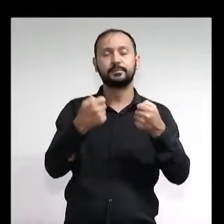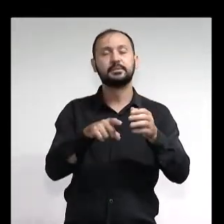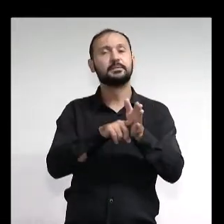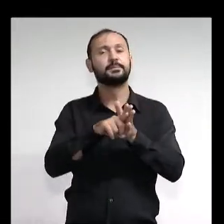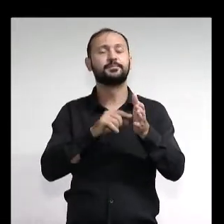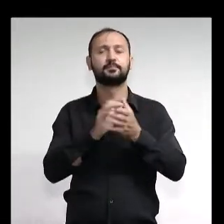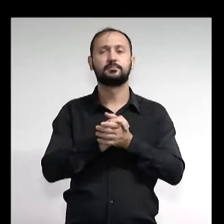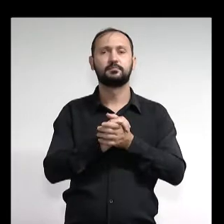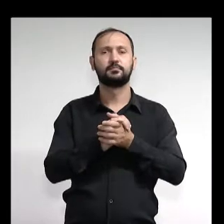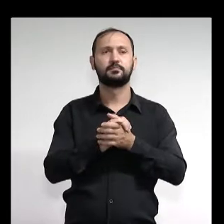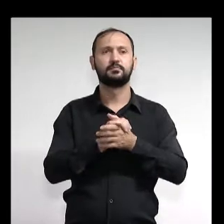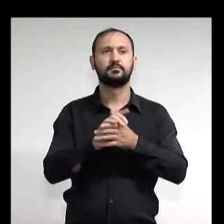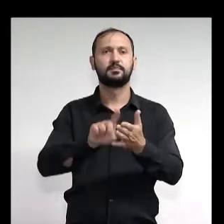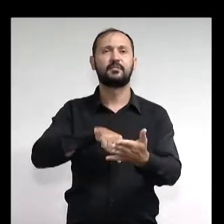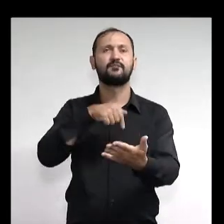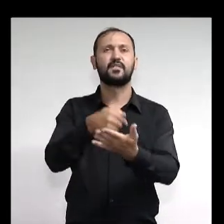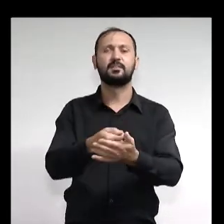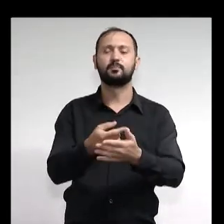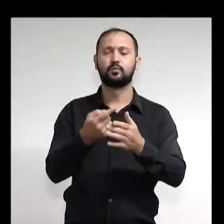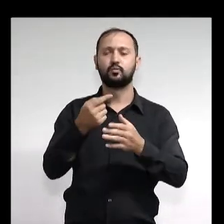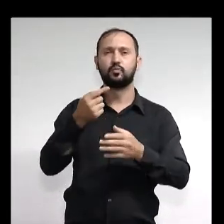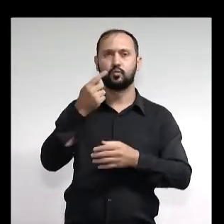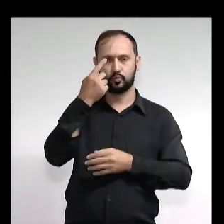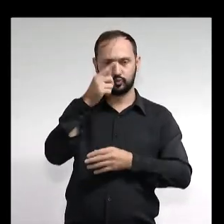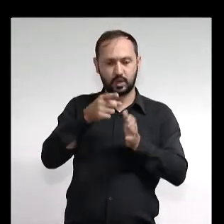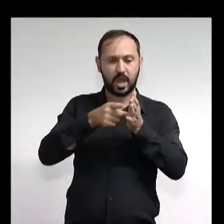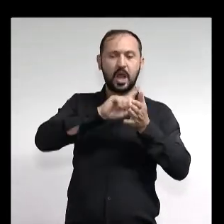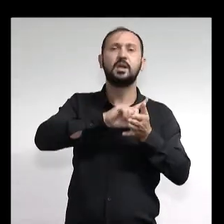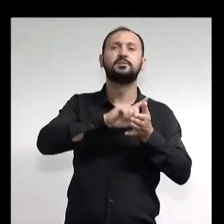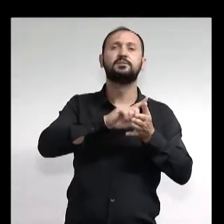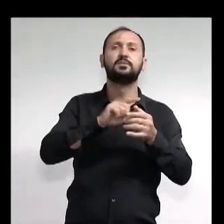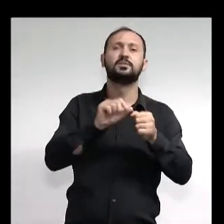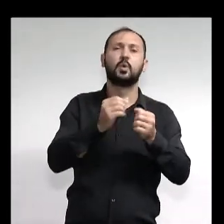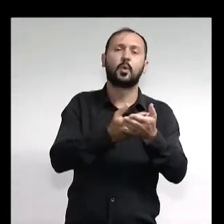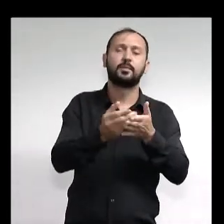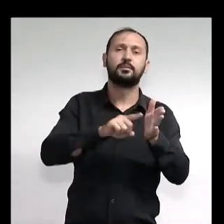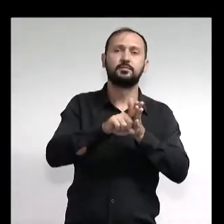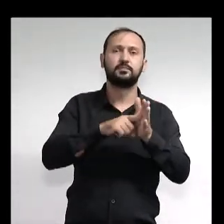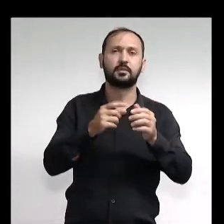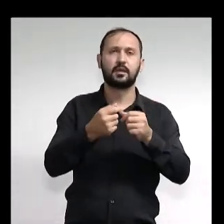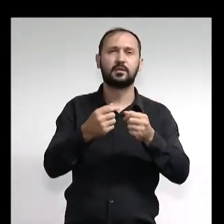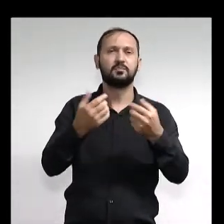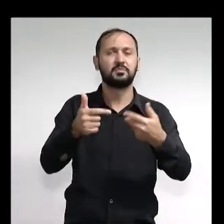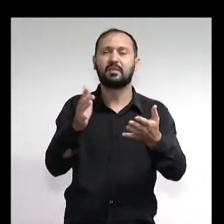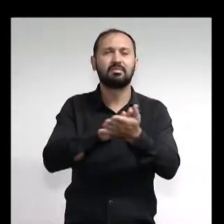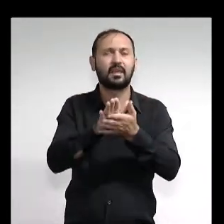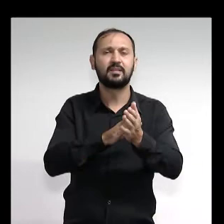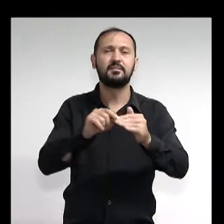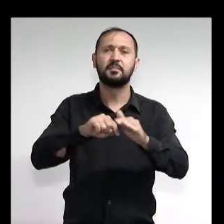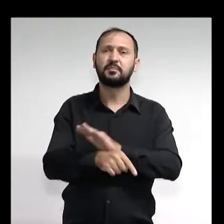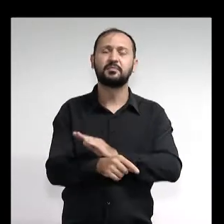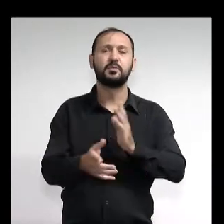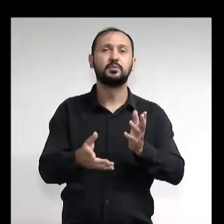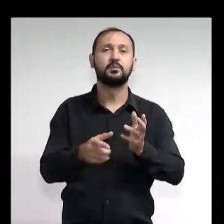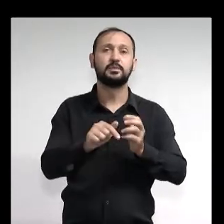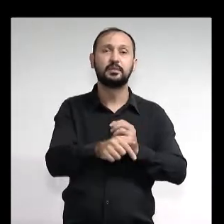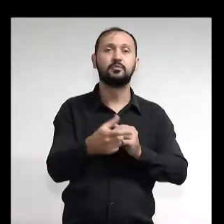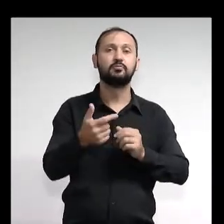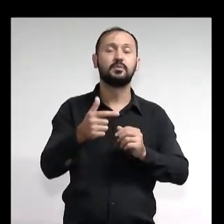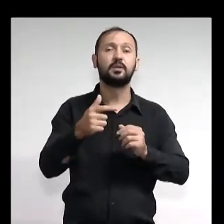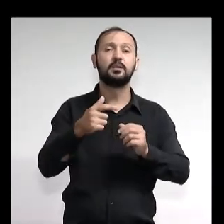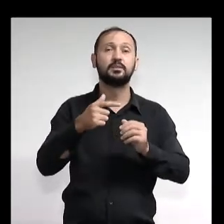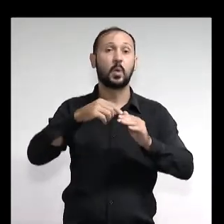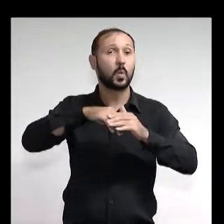médio. Eu vou fazer isso na véspera. Então, sai uma coisa sem muita profundidade. Ele